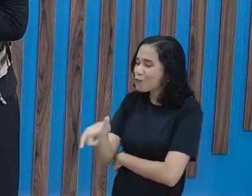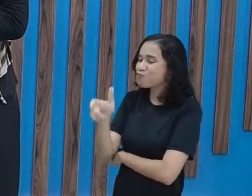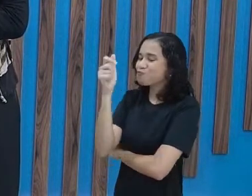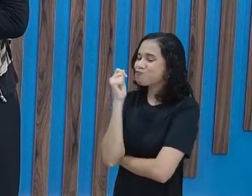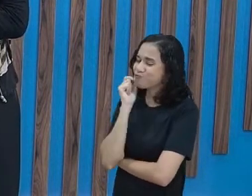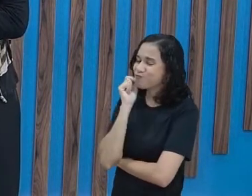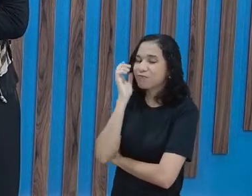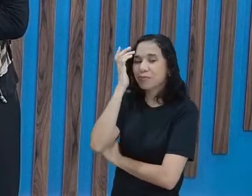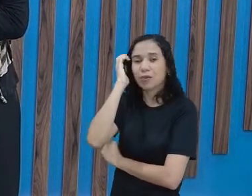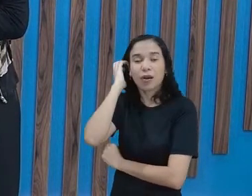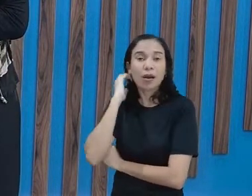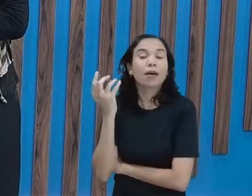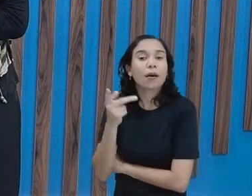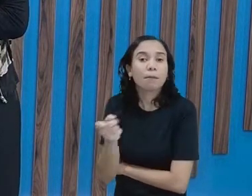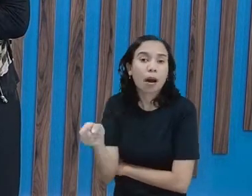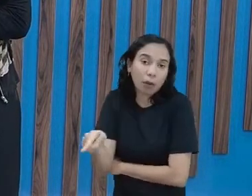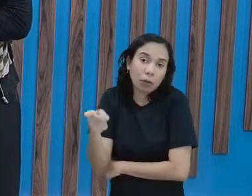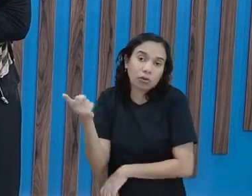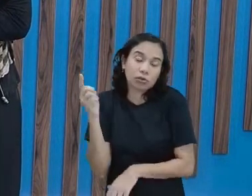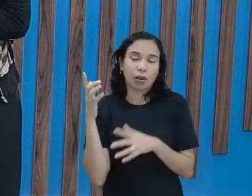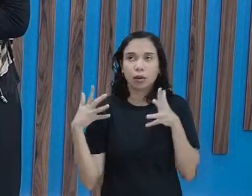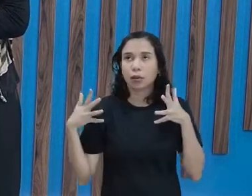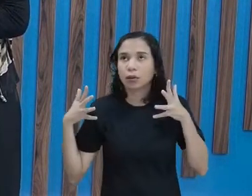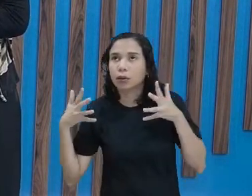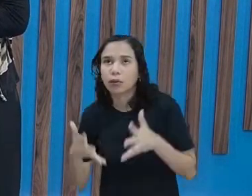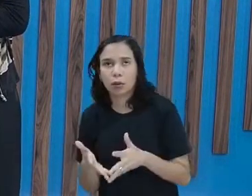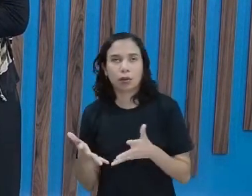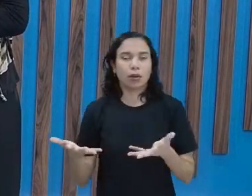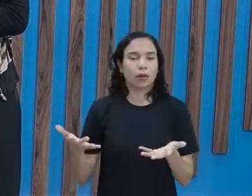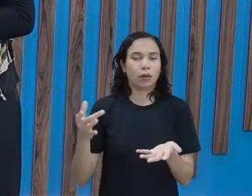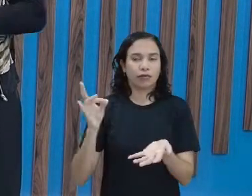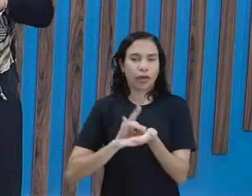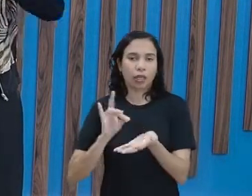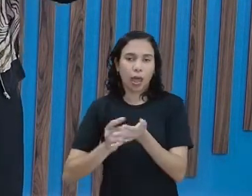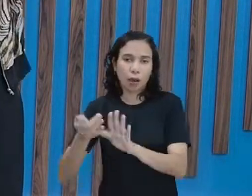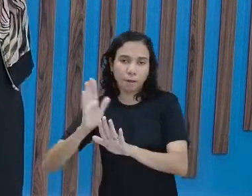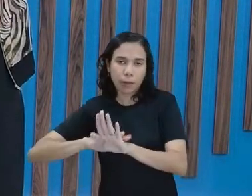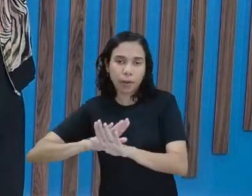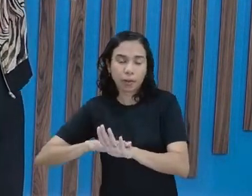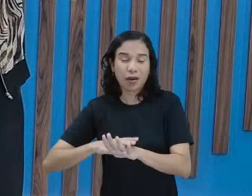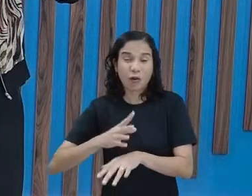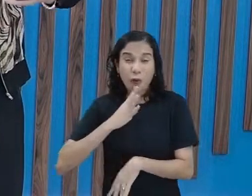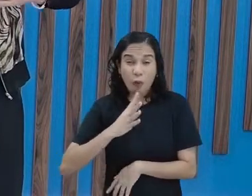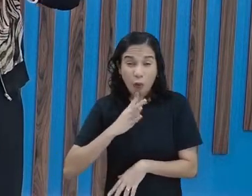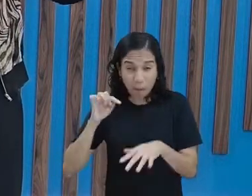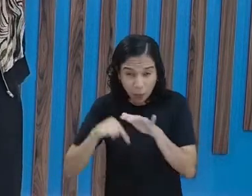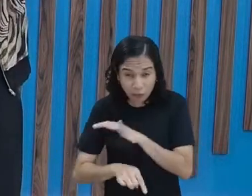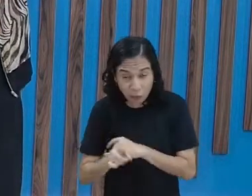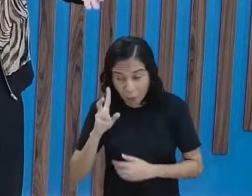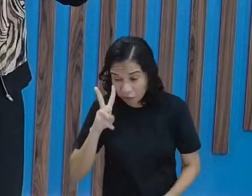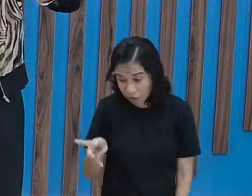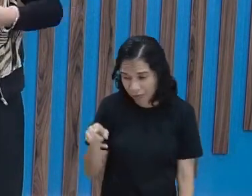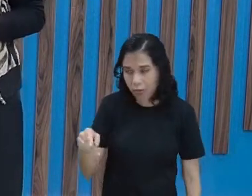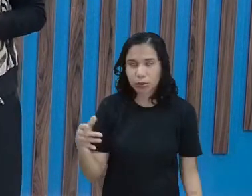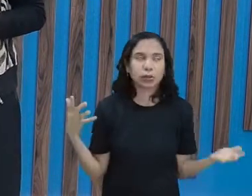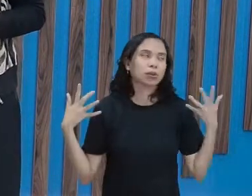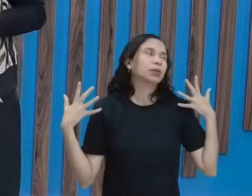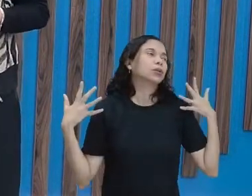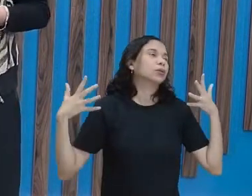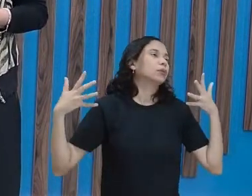pessoa. Mas aí essa pessoa é o quê? É chata, não é? Quando você conhece de verdade e vê que aquela pessoa é